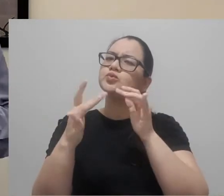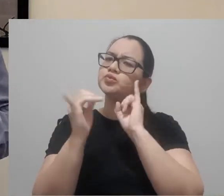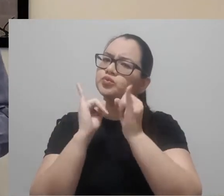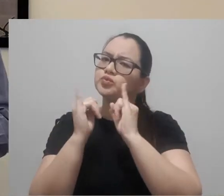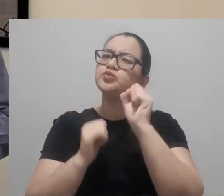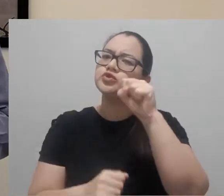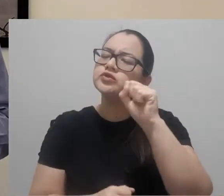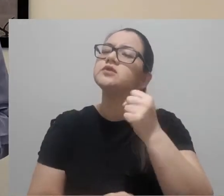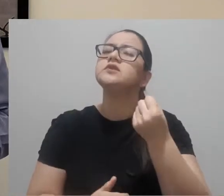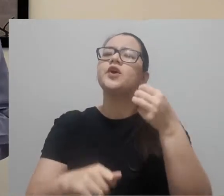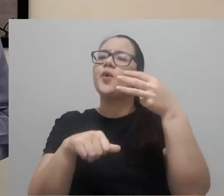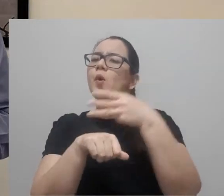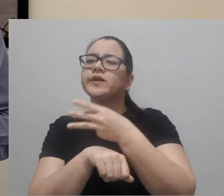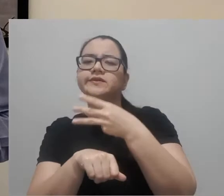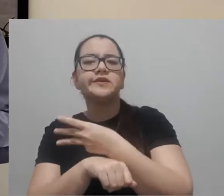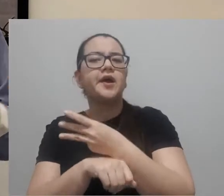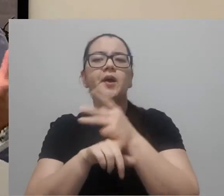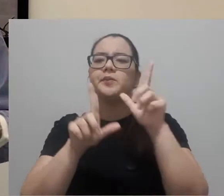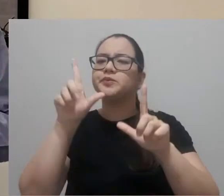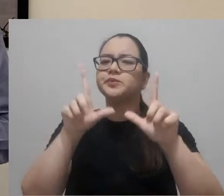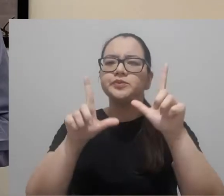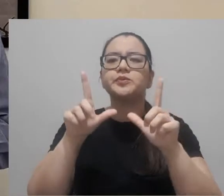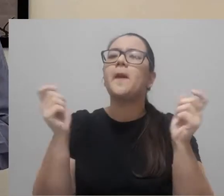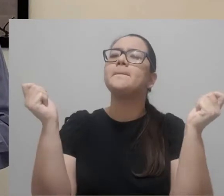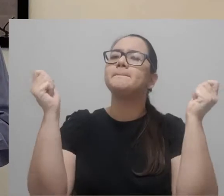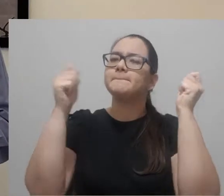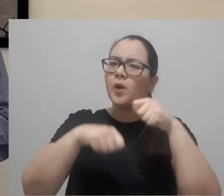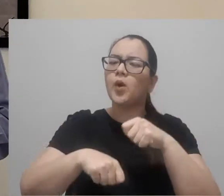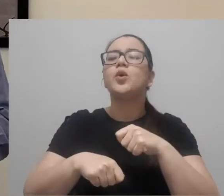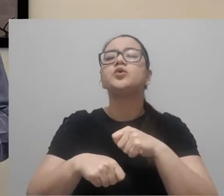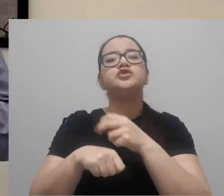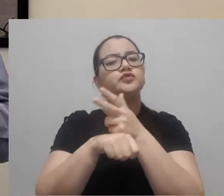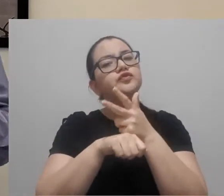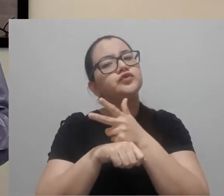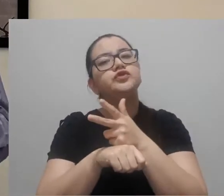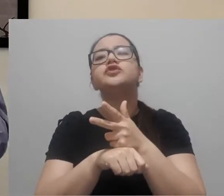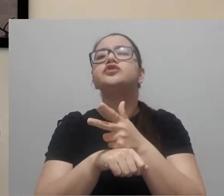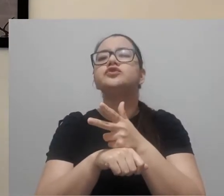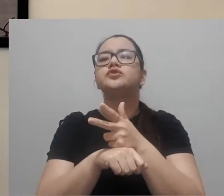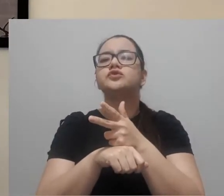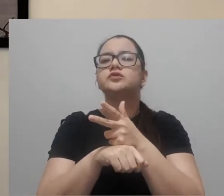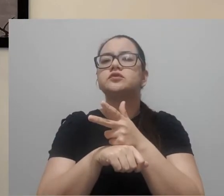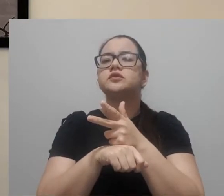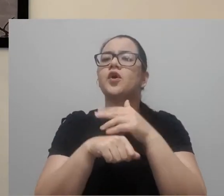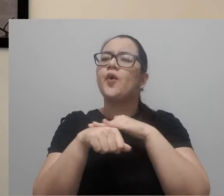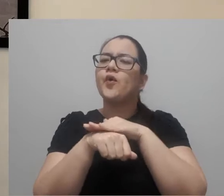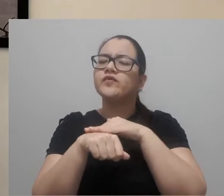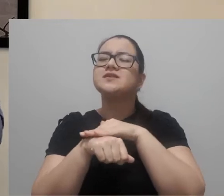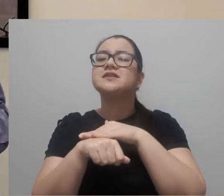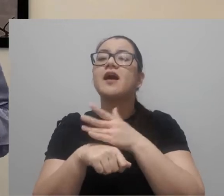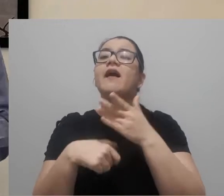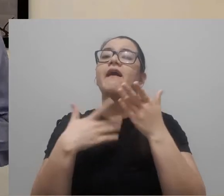esse contato virtual, né, na verdade. E os irmãos têm disponível aí